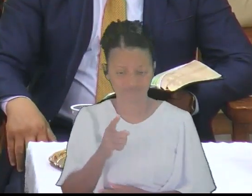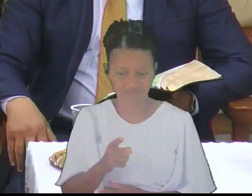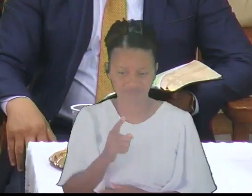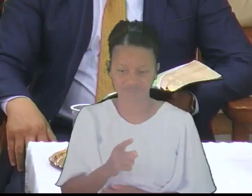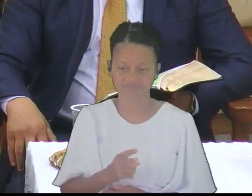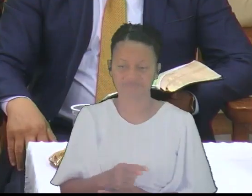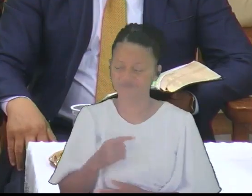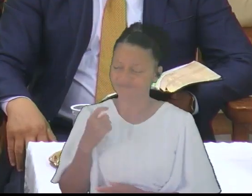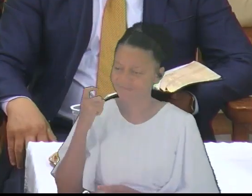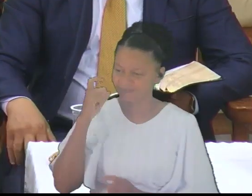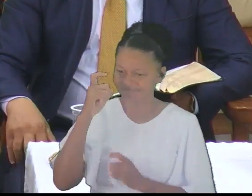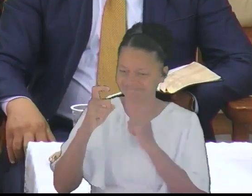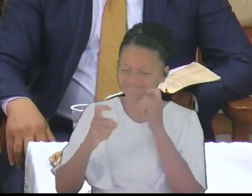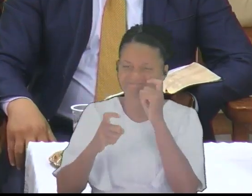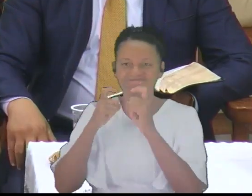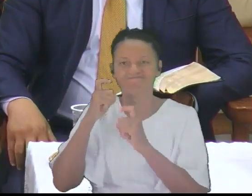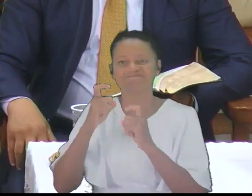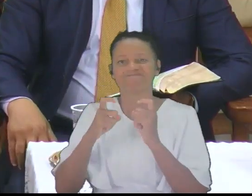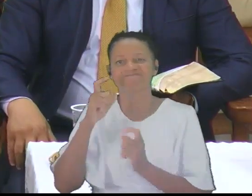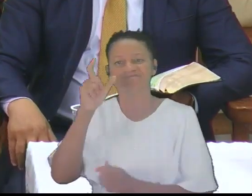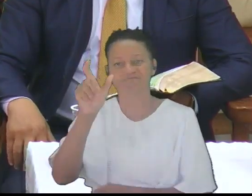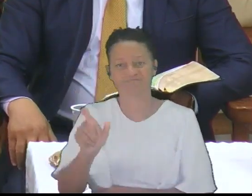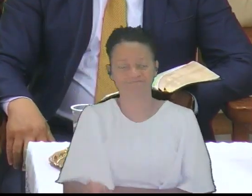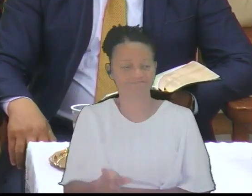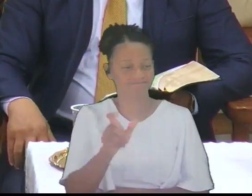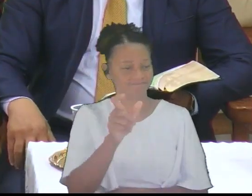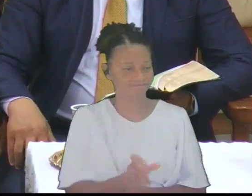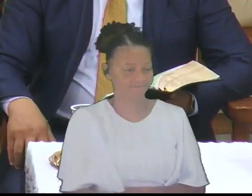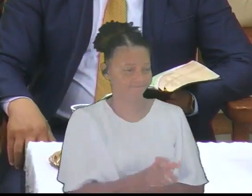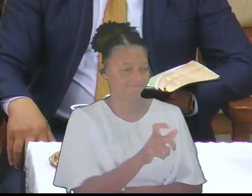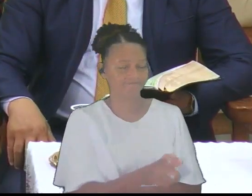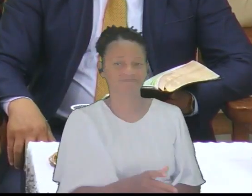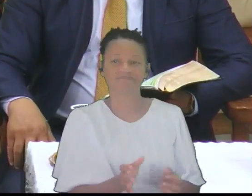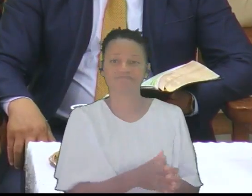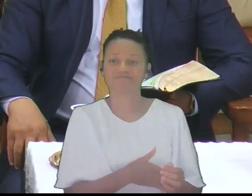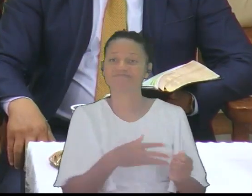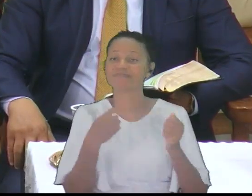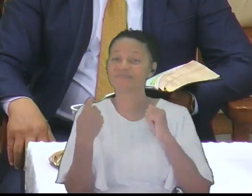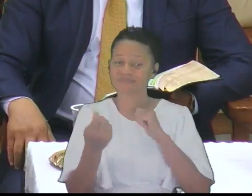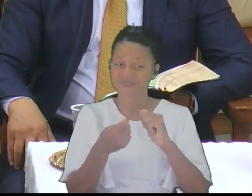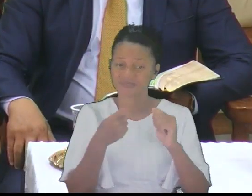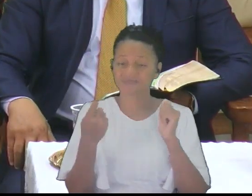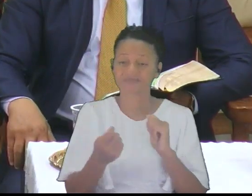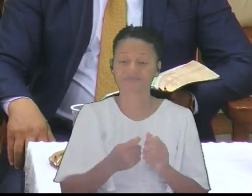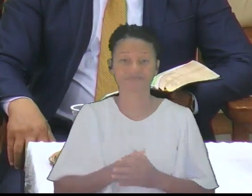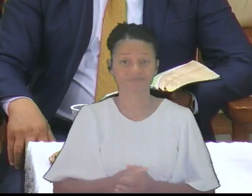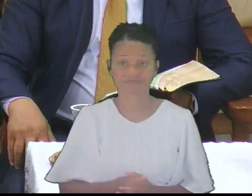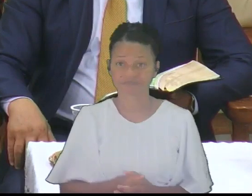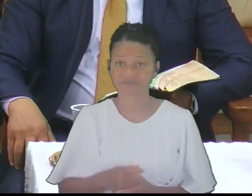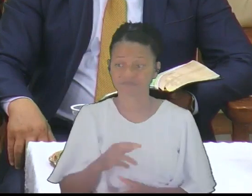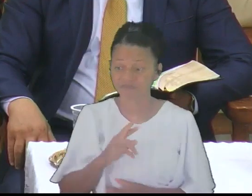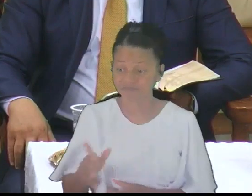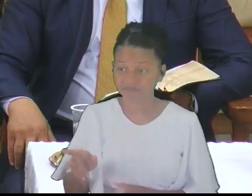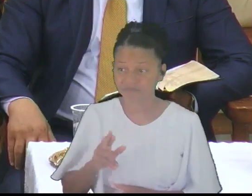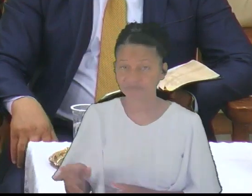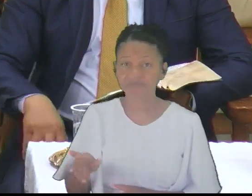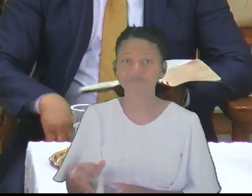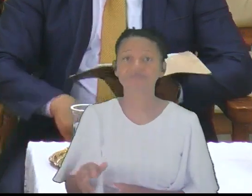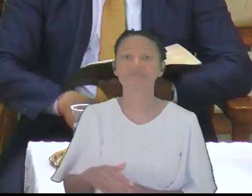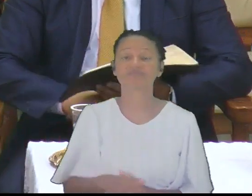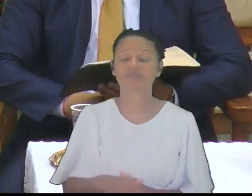se importando com os outros. Aleluia. Não é aquele se importar com os